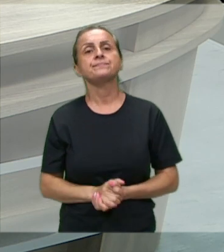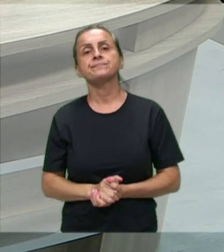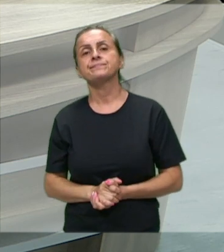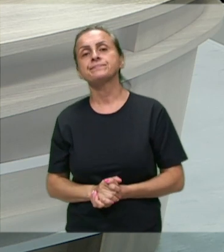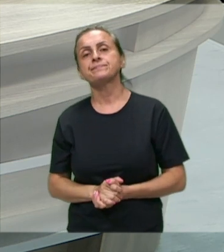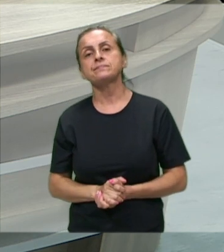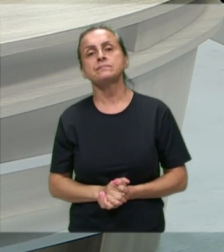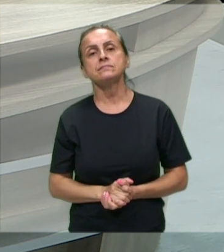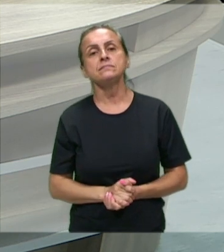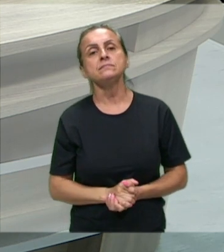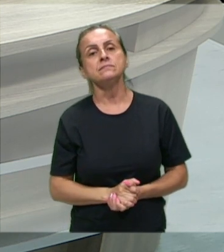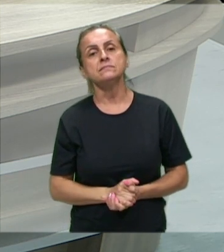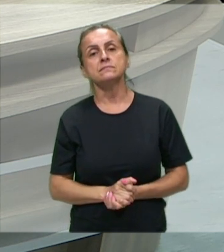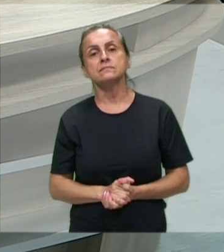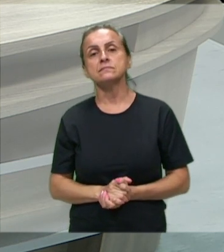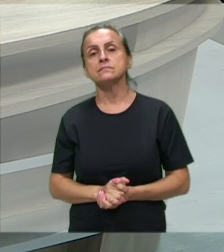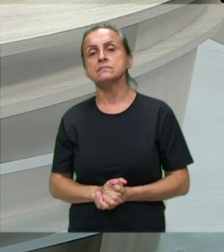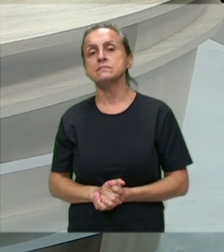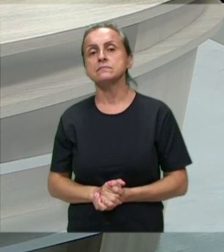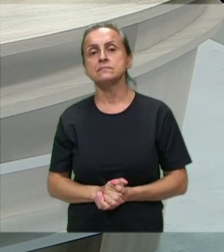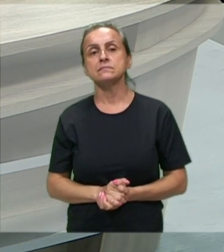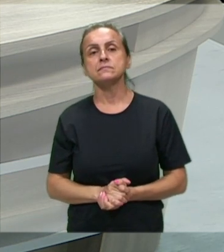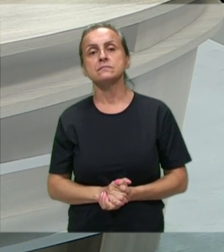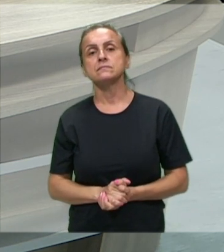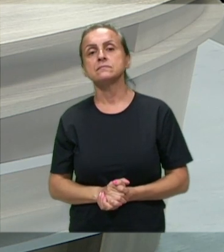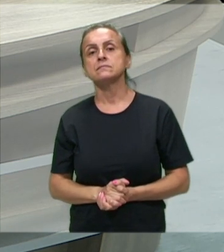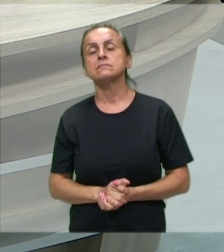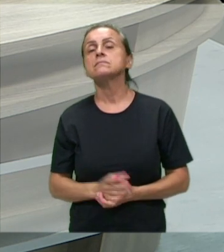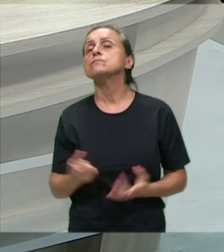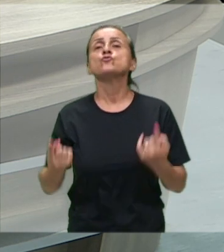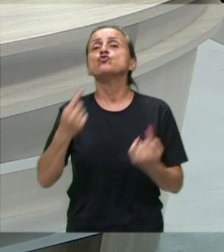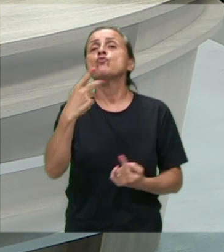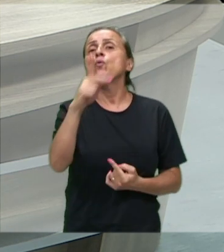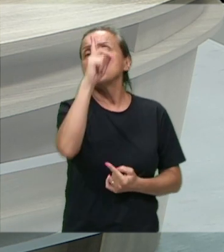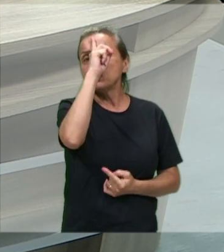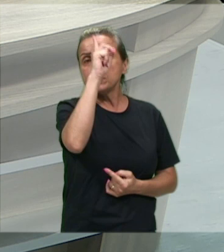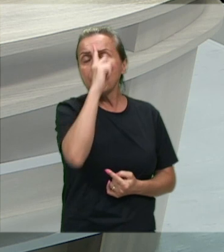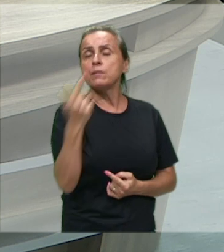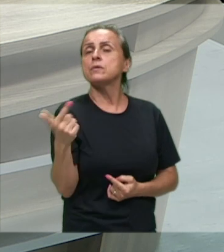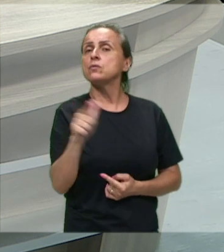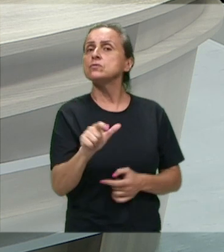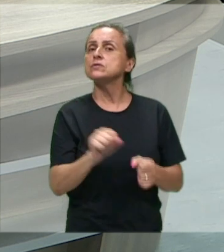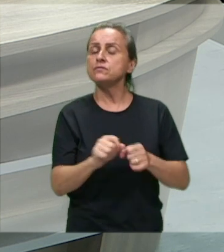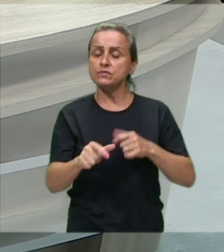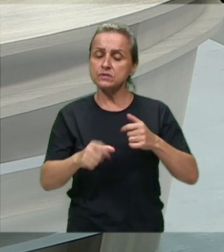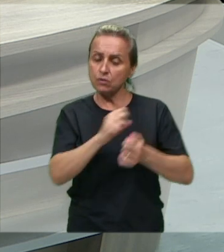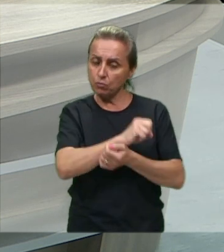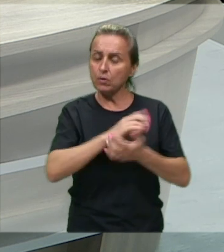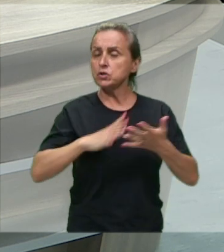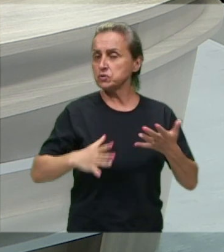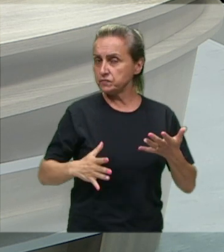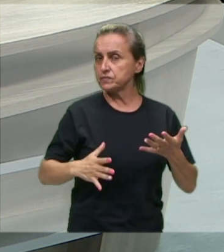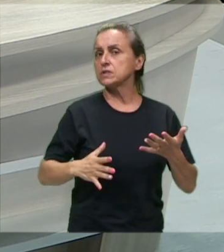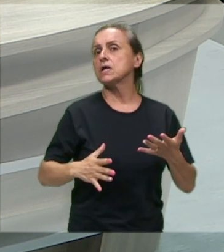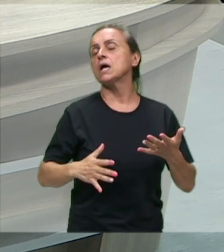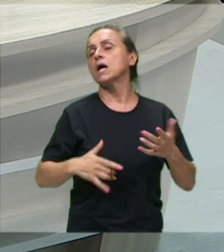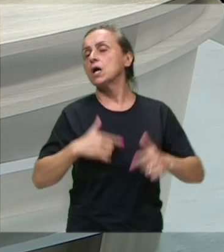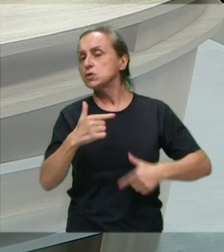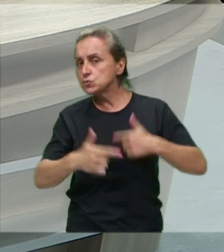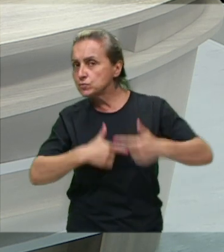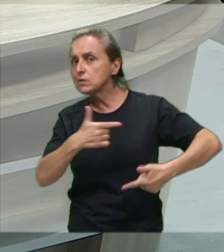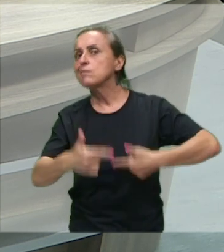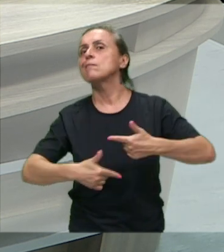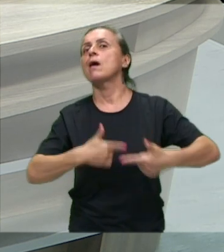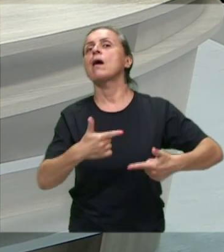que consiga fazer uma atividade sustentável e aí economicamente atraente, por exemplo, para você vender